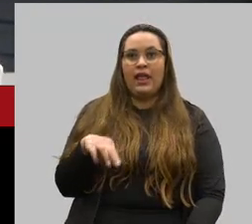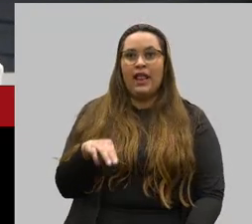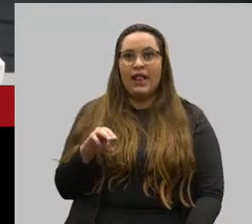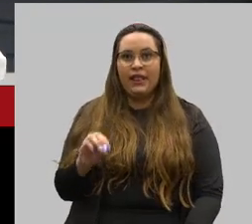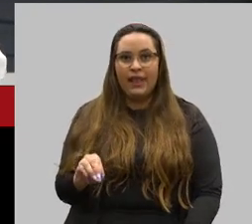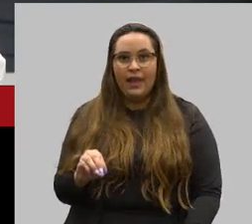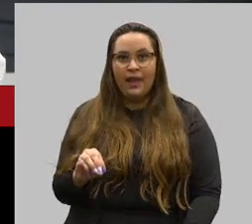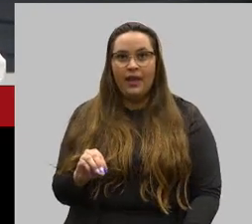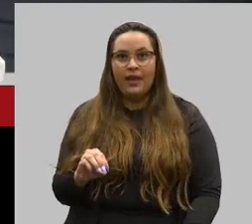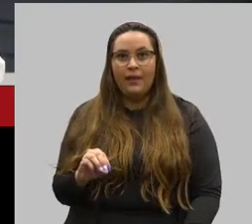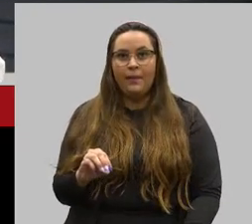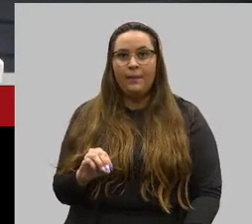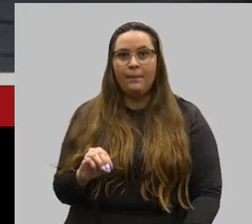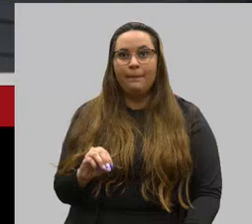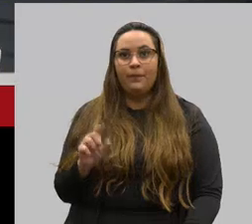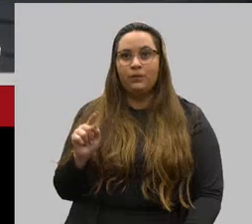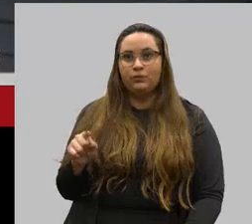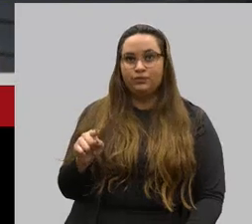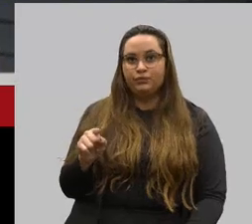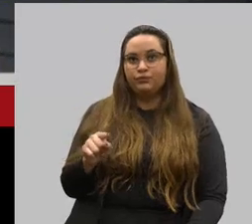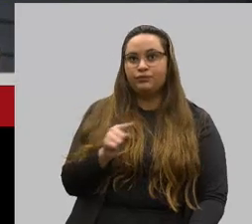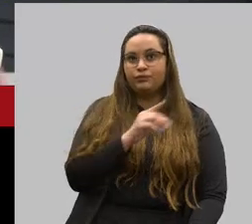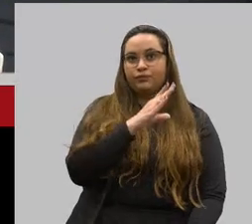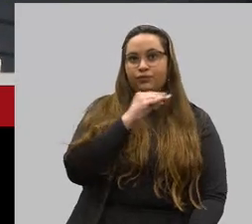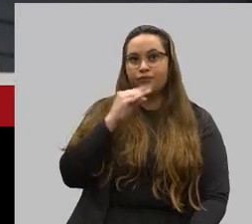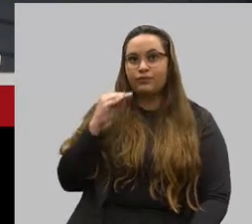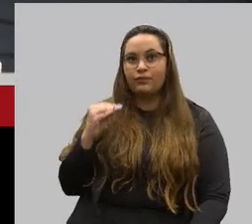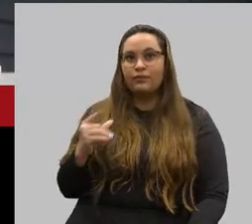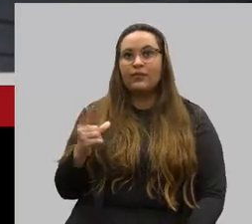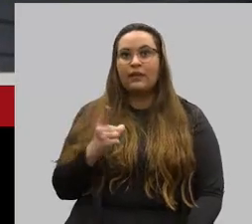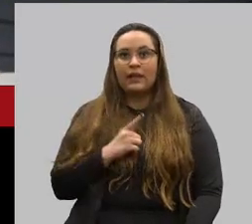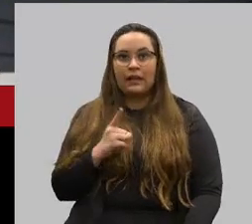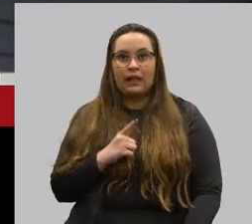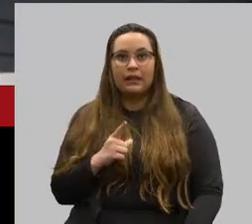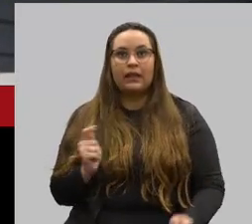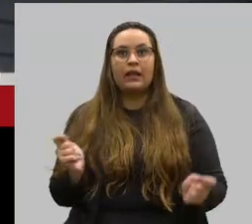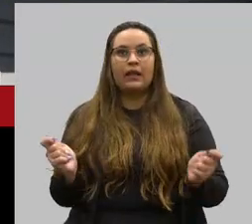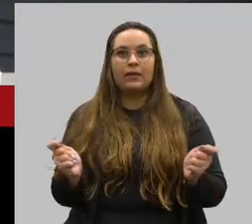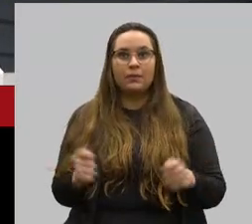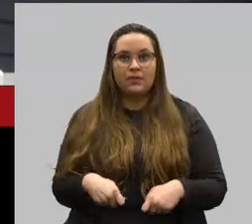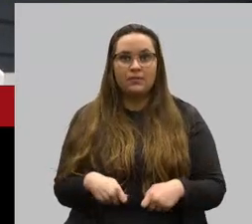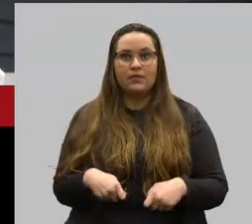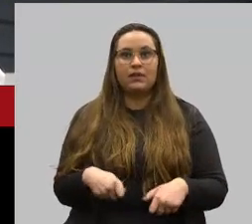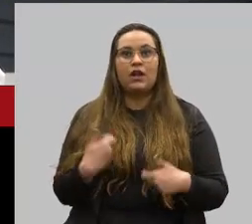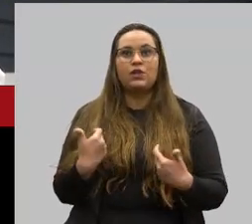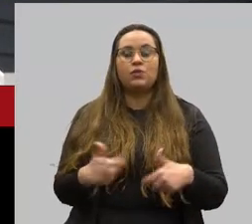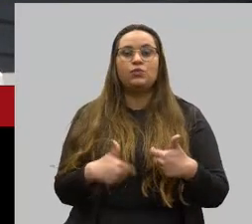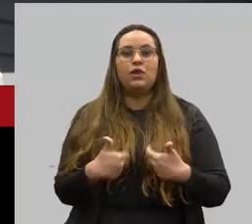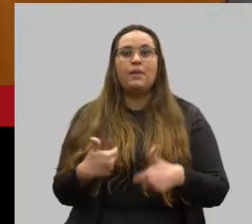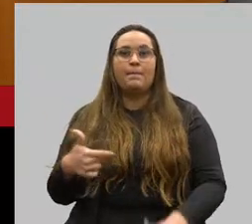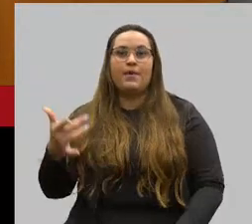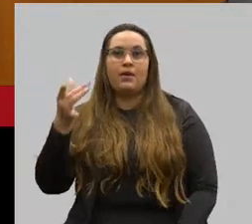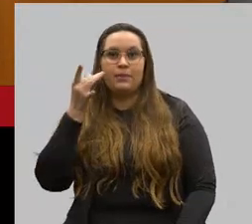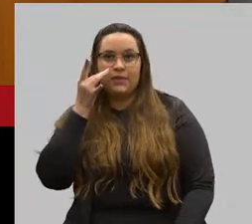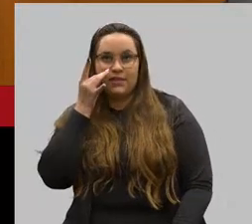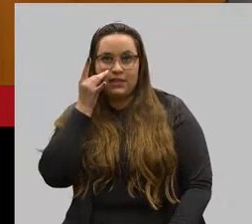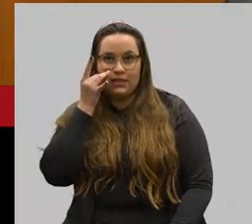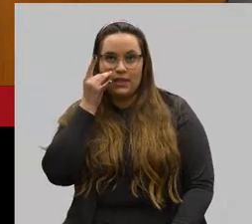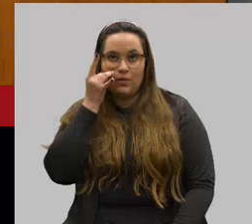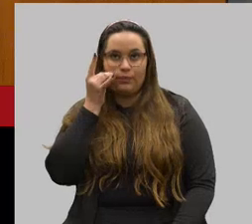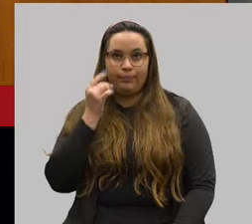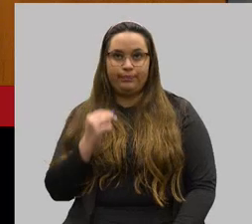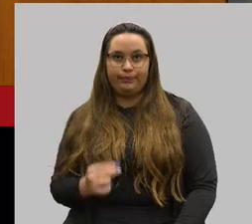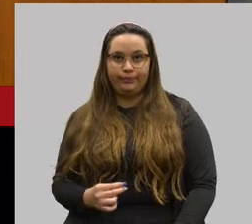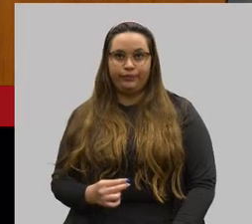servidor eh no sentido de que ele estaria apto ao trabalho presencial tá aqui no bombeiro eu fiz a mesma pergunta